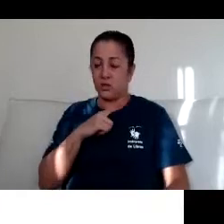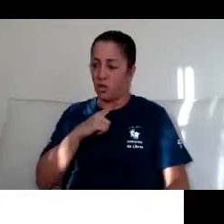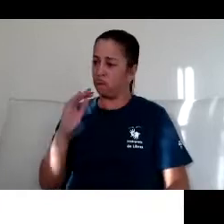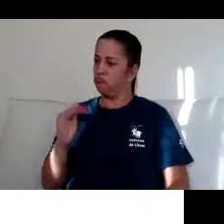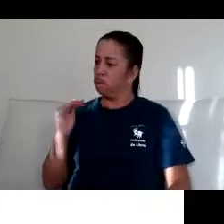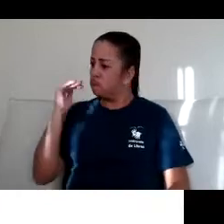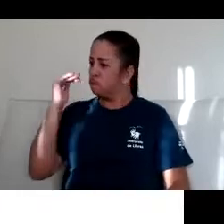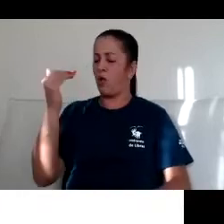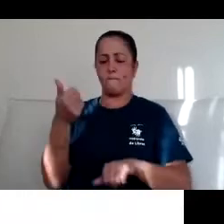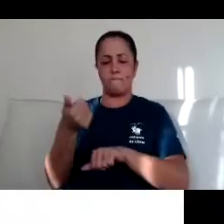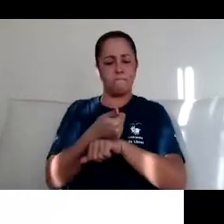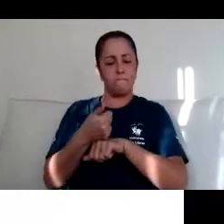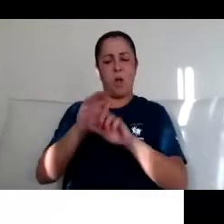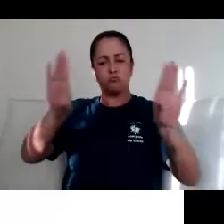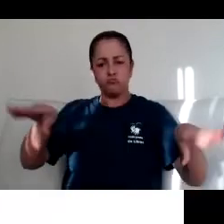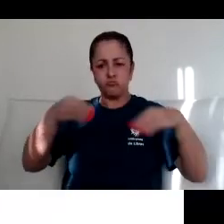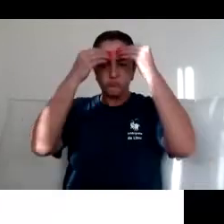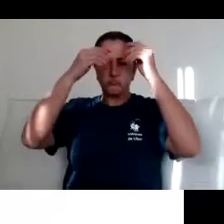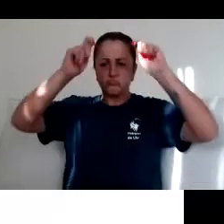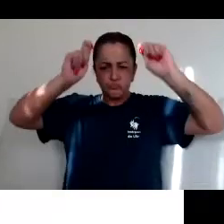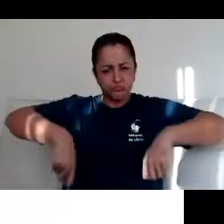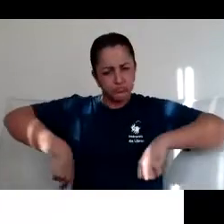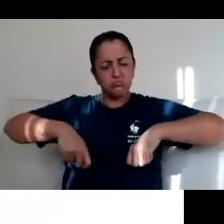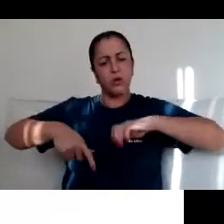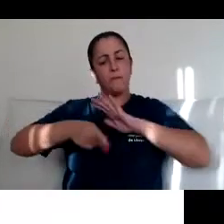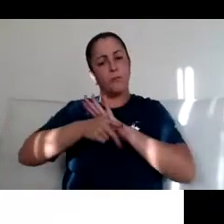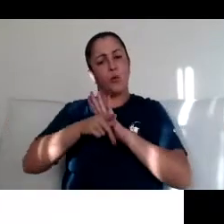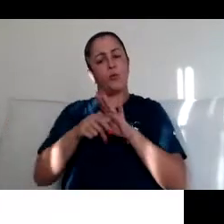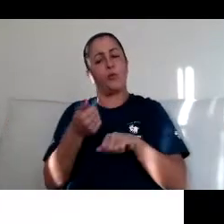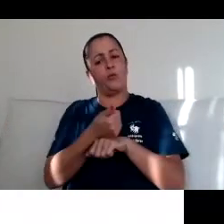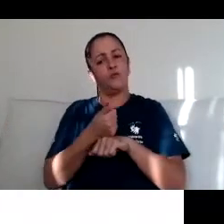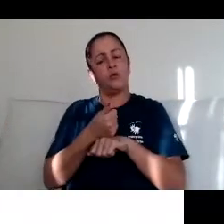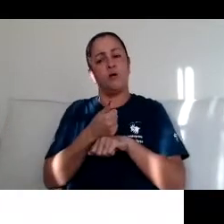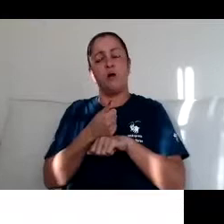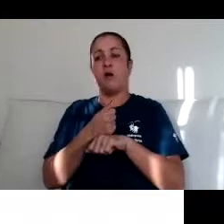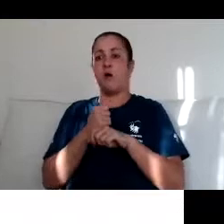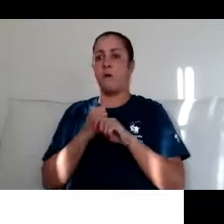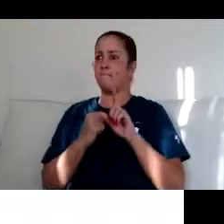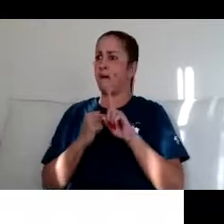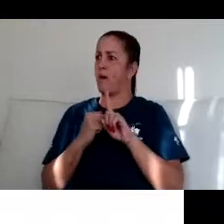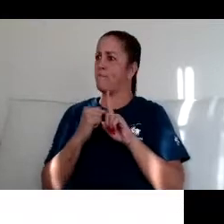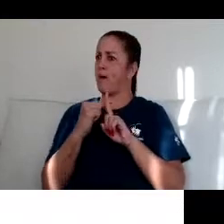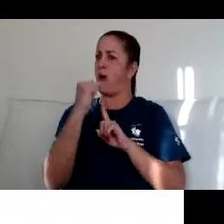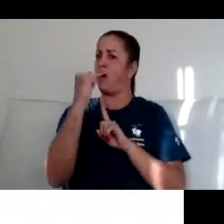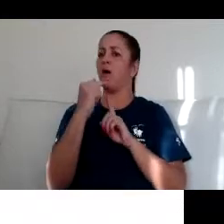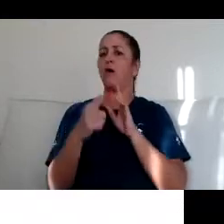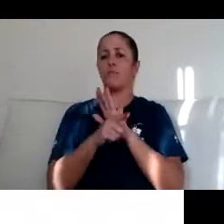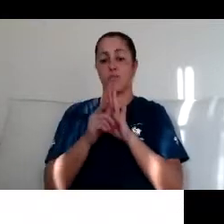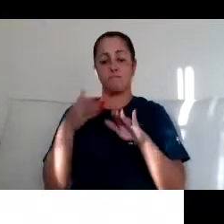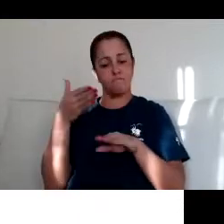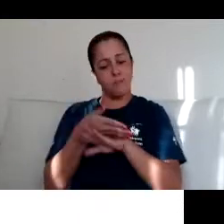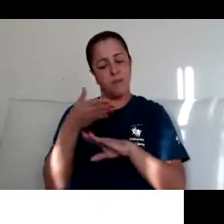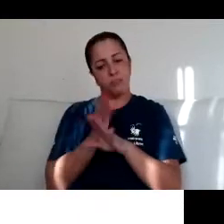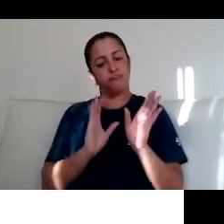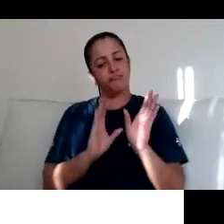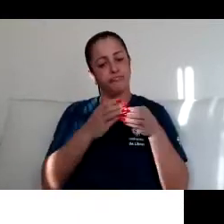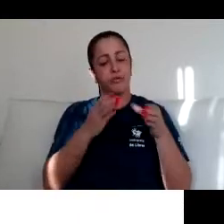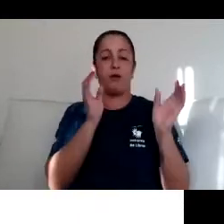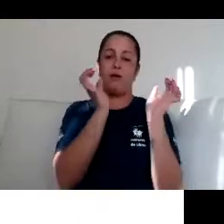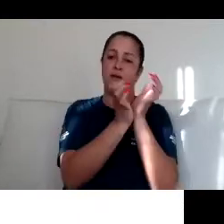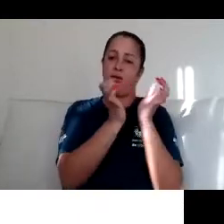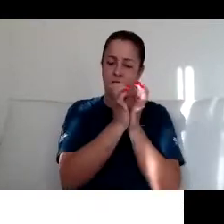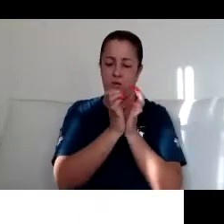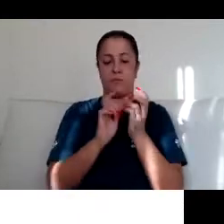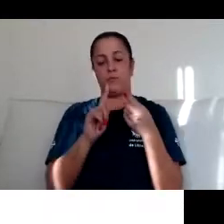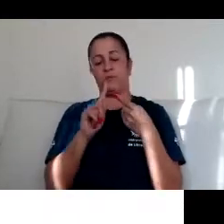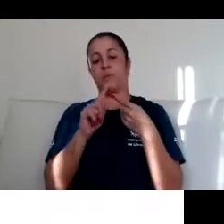competência profissional, crítica, social, cultural e literária, passaram a fazer parte da equipe. São elas: